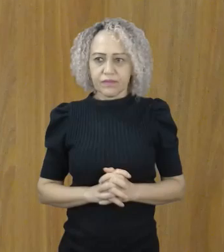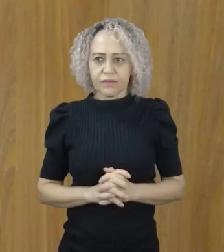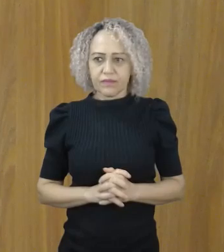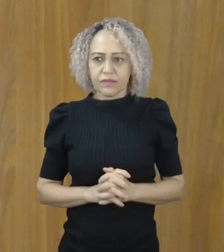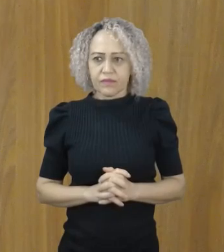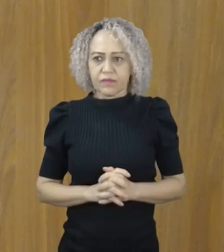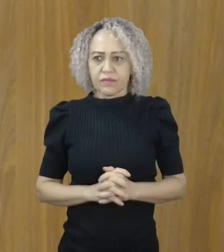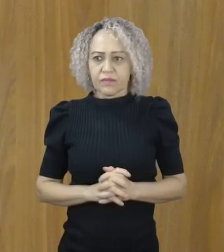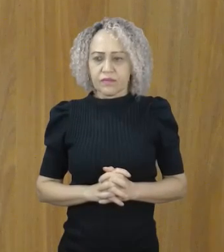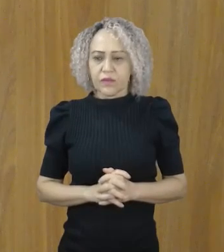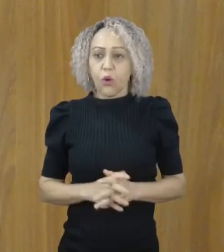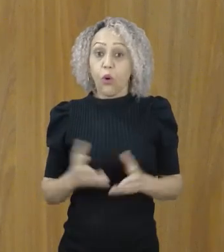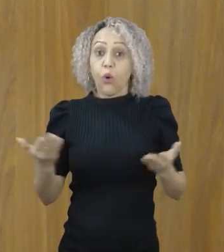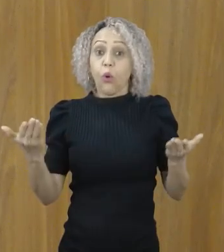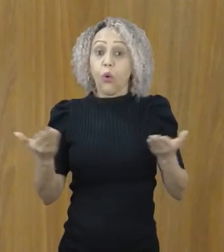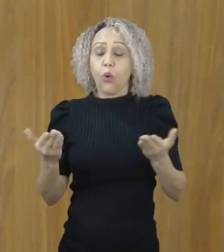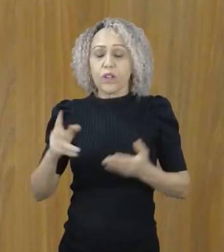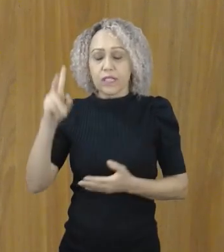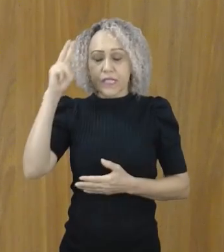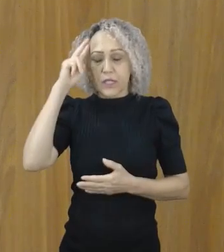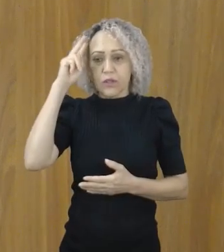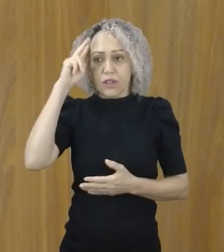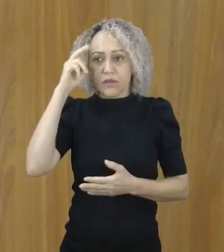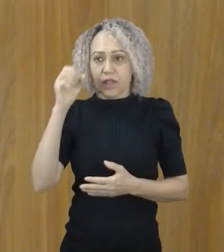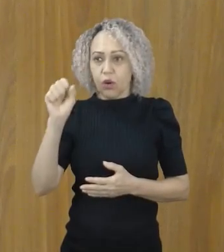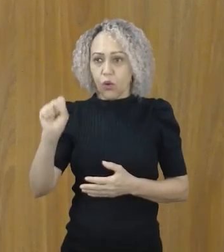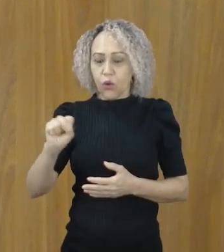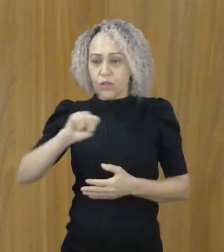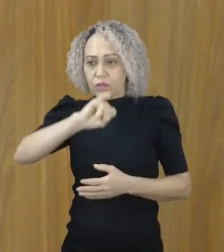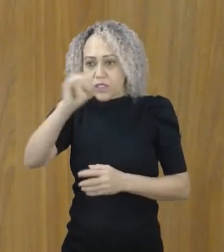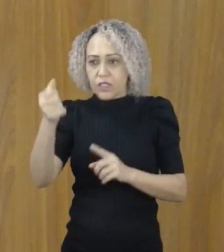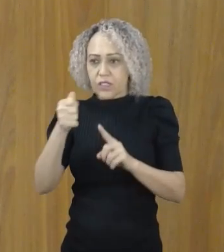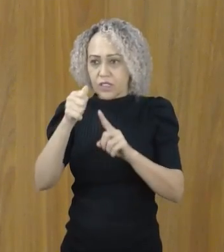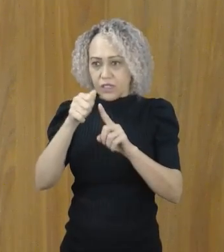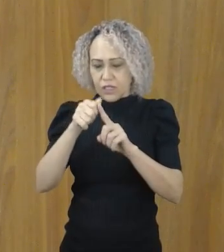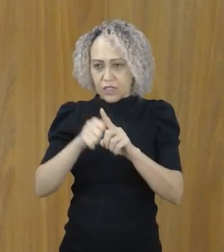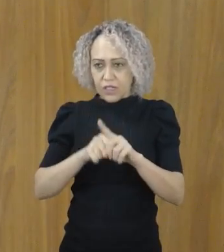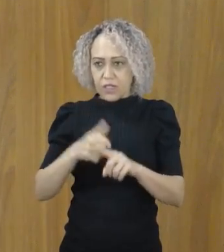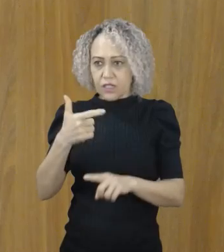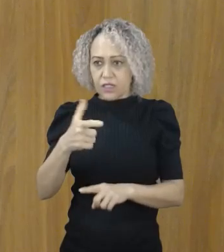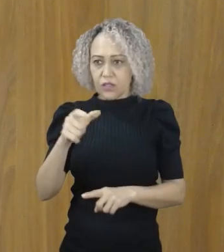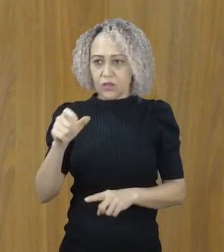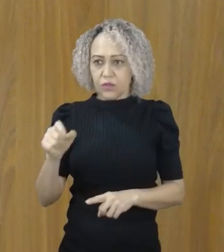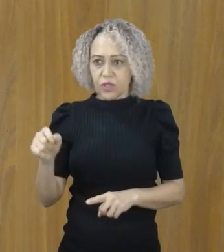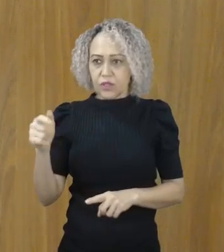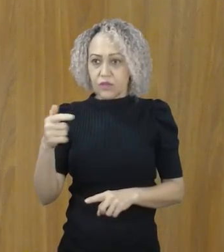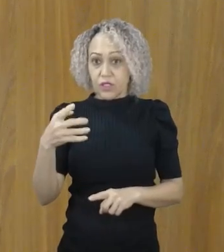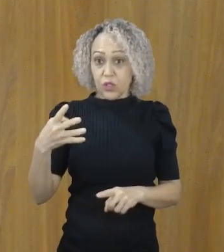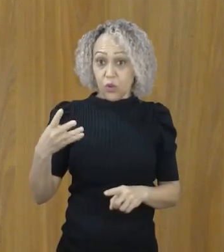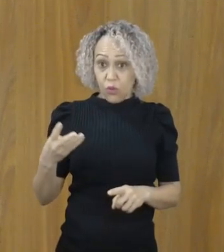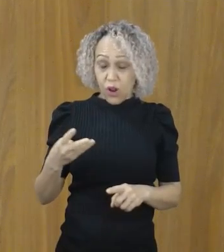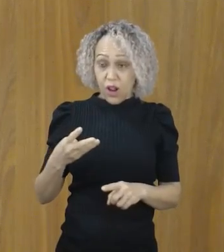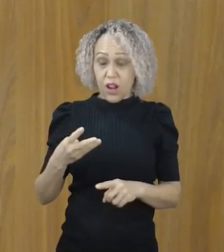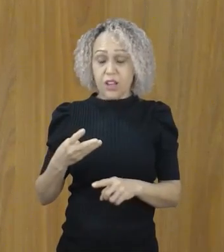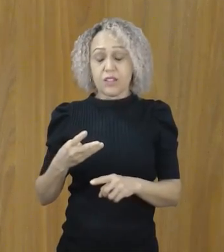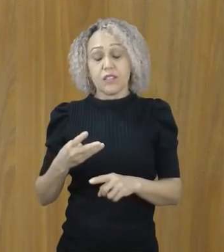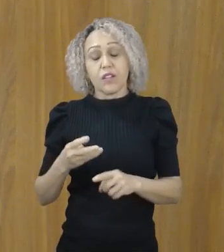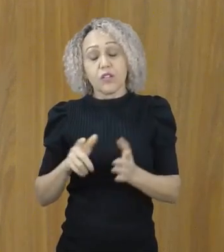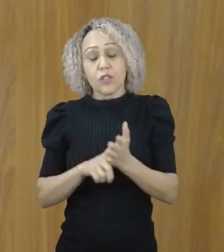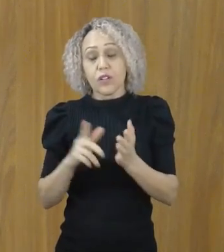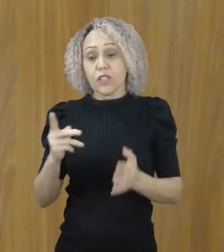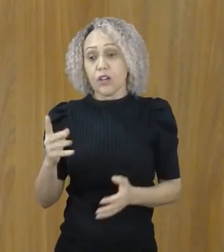Olá, hoje é segunda-feira, 8 de janeiro de 2024. Está no ar o Jornal PT Brasil com muita informação e